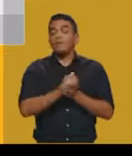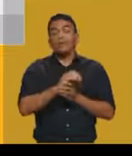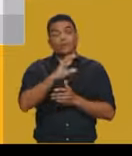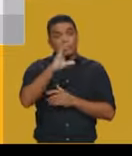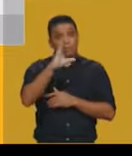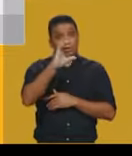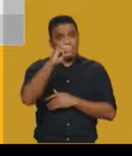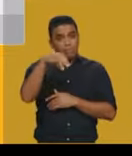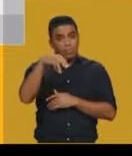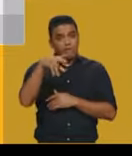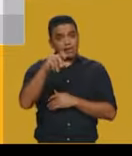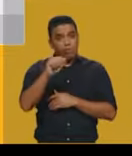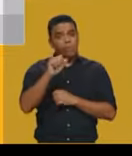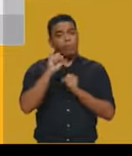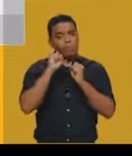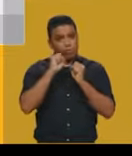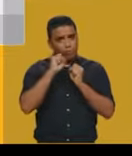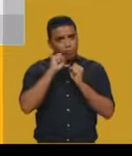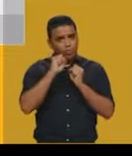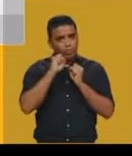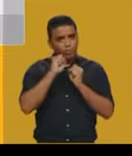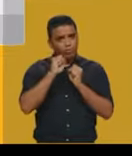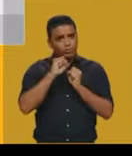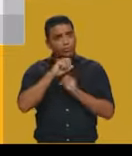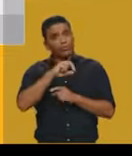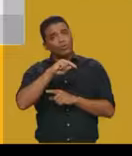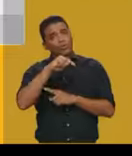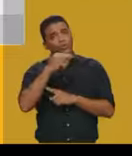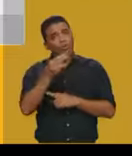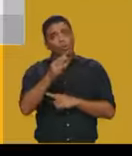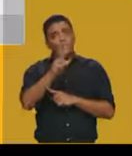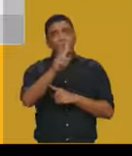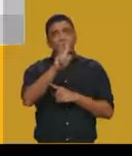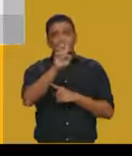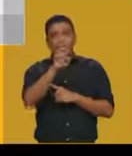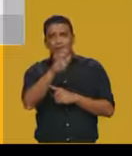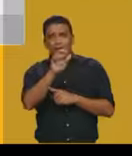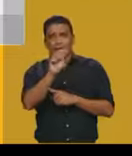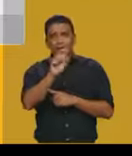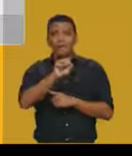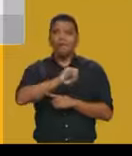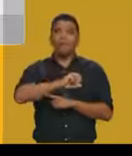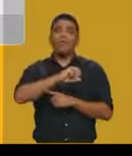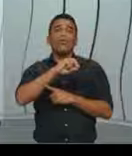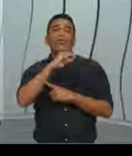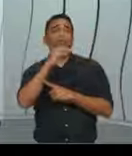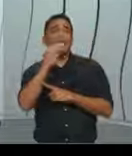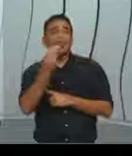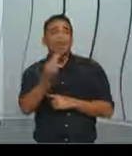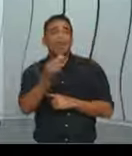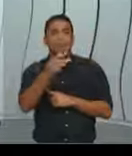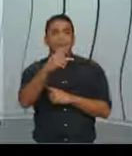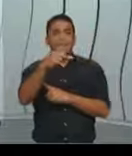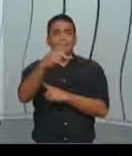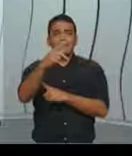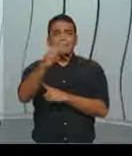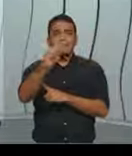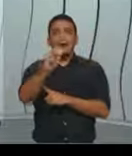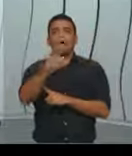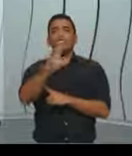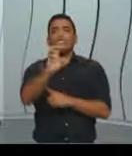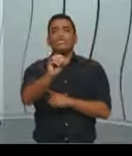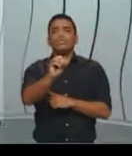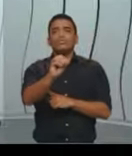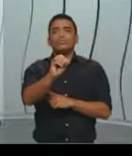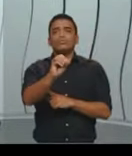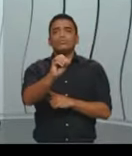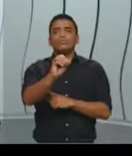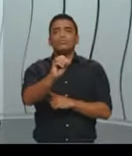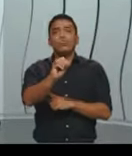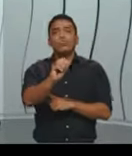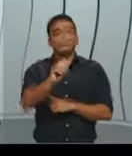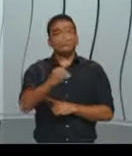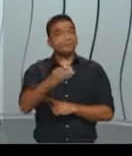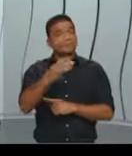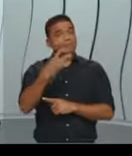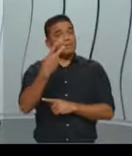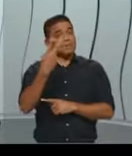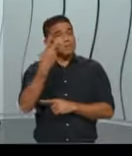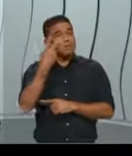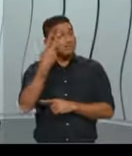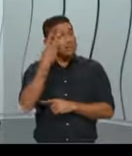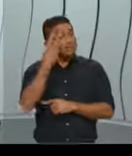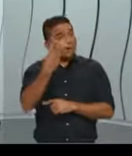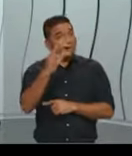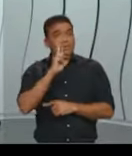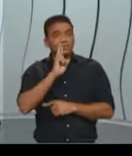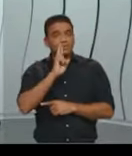ir, ou a Vera, ou Paulo. Então, nós temos 3 resultados aqui